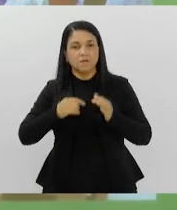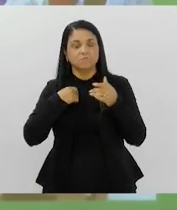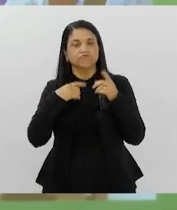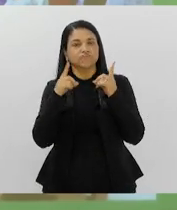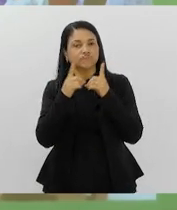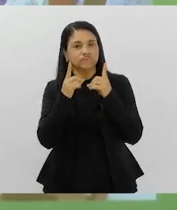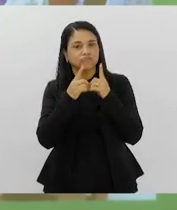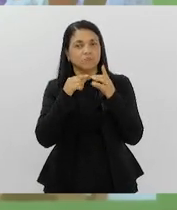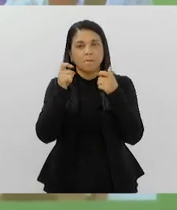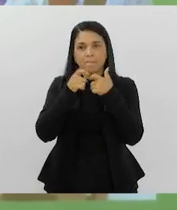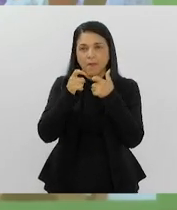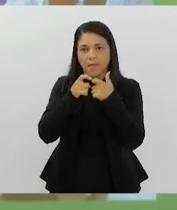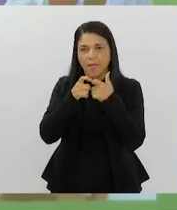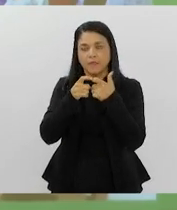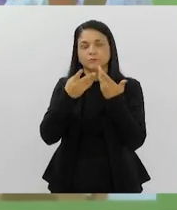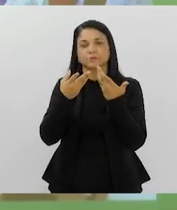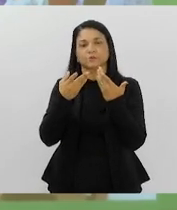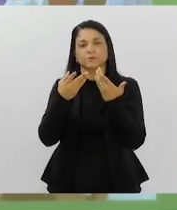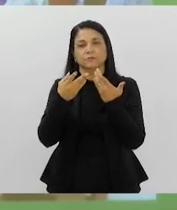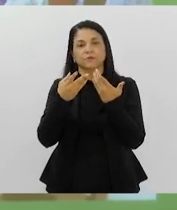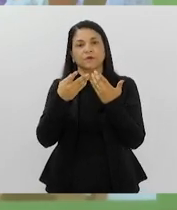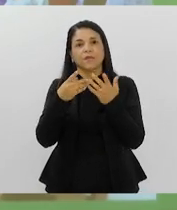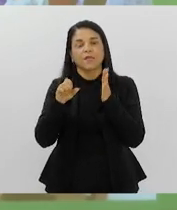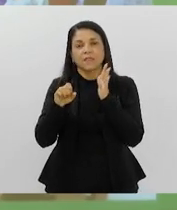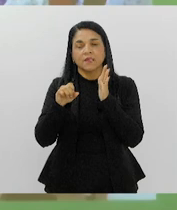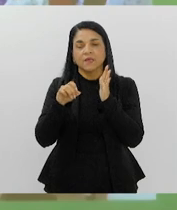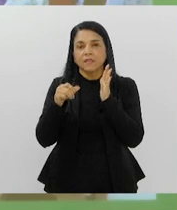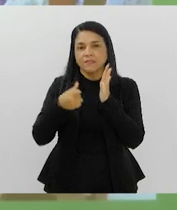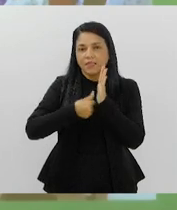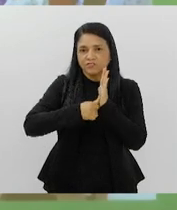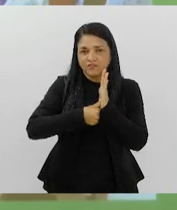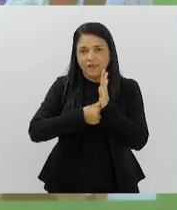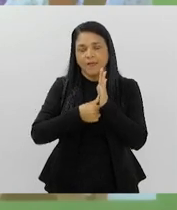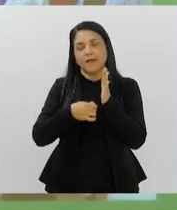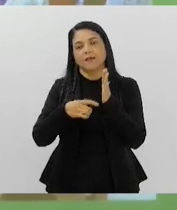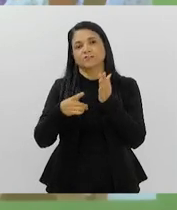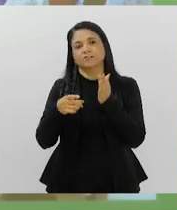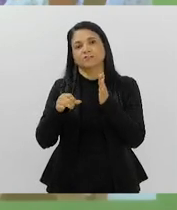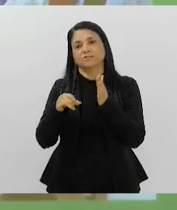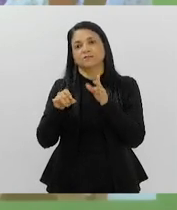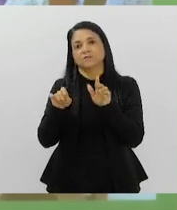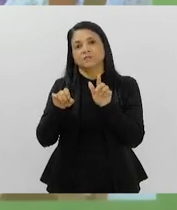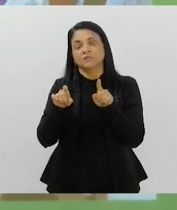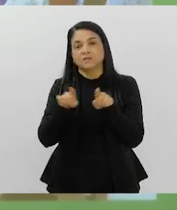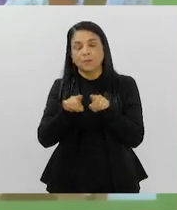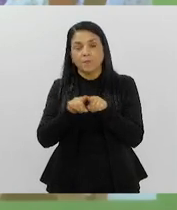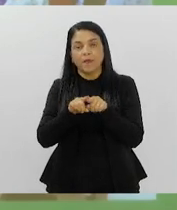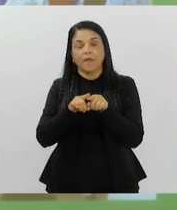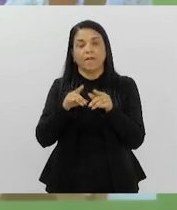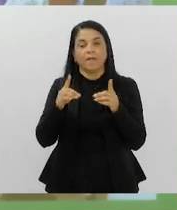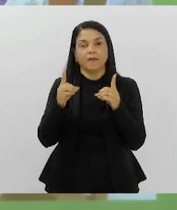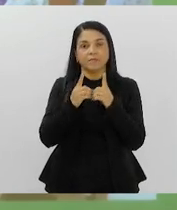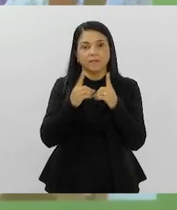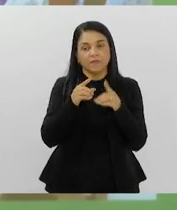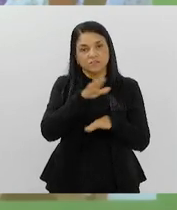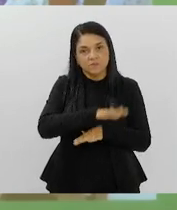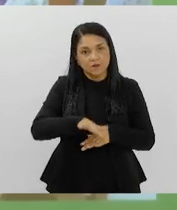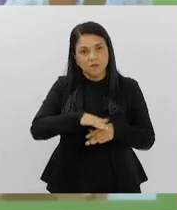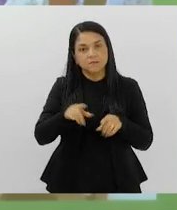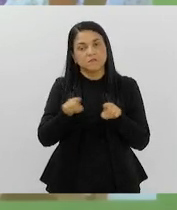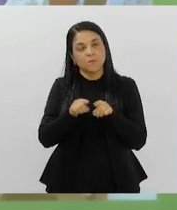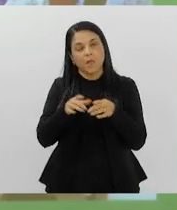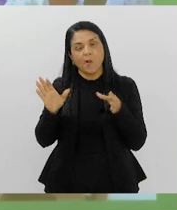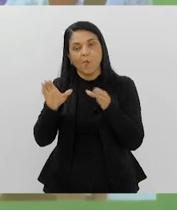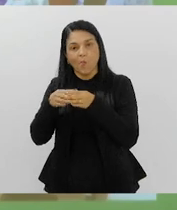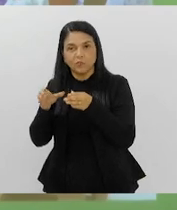médicas, emissão de identidade, para servir as crianças e a comunidade do local, mais uma vez com o intuito de